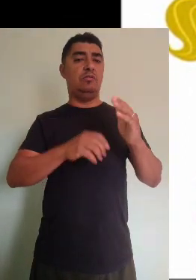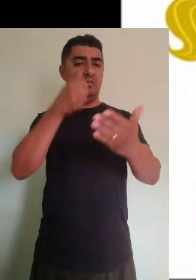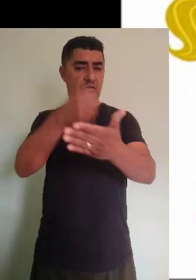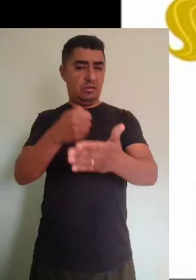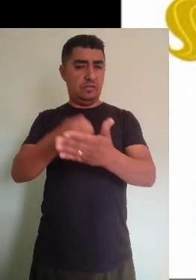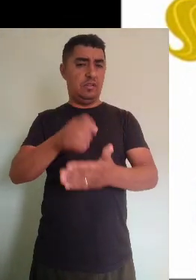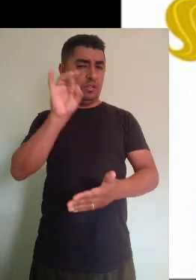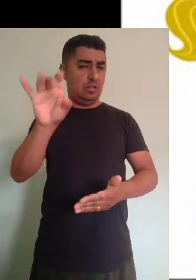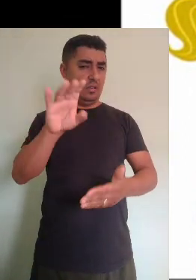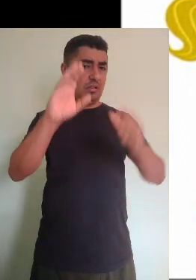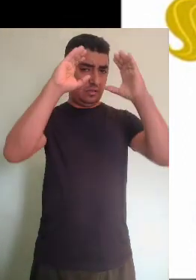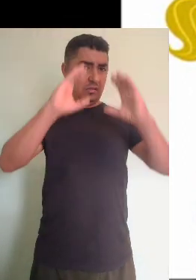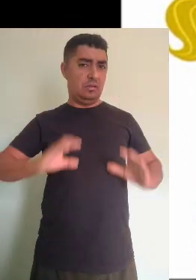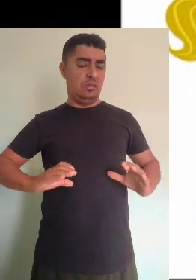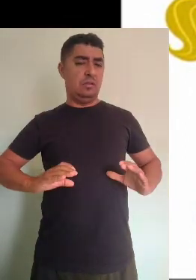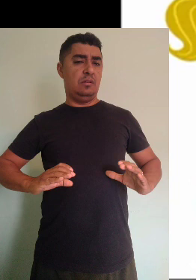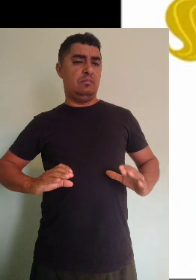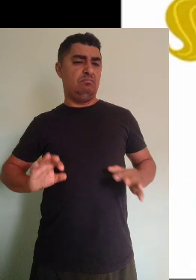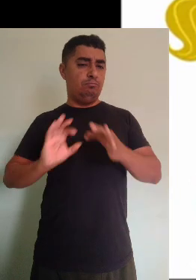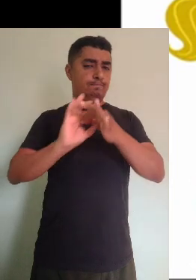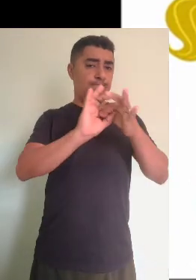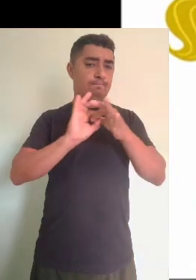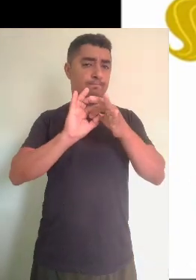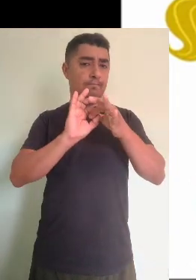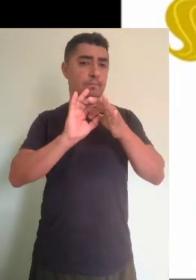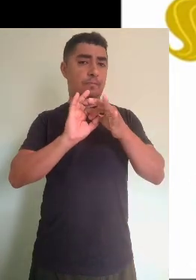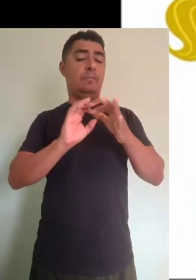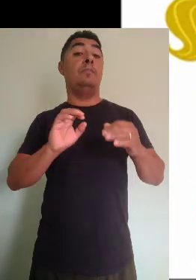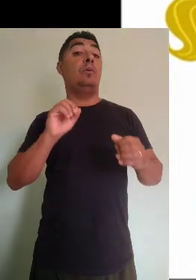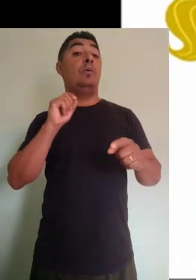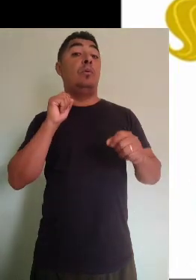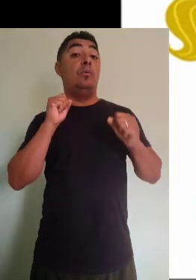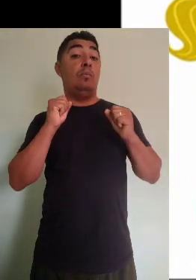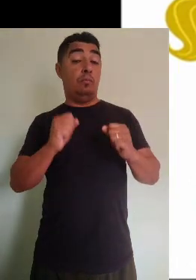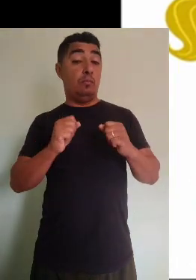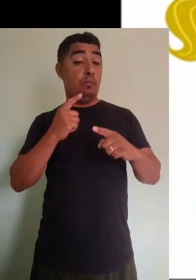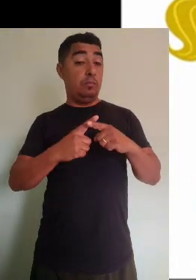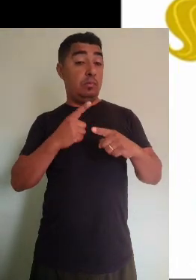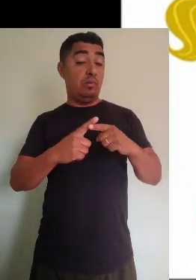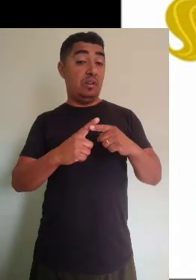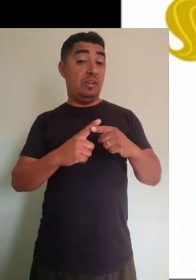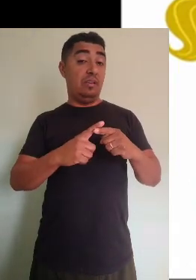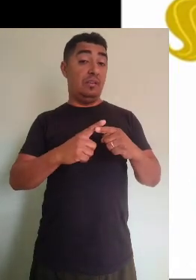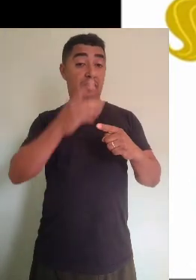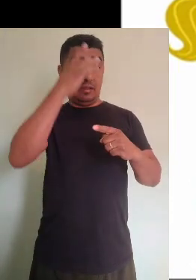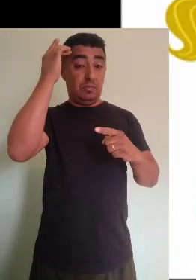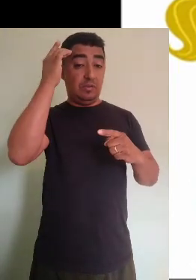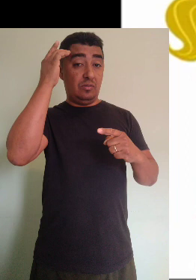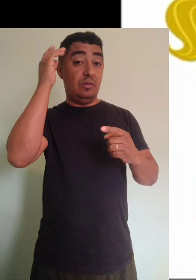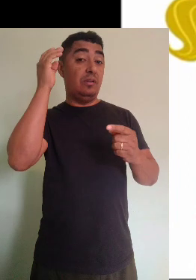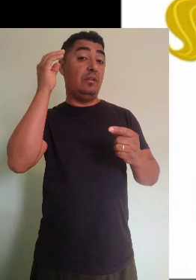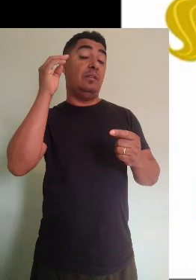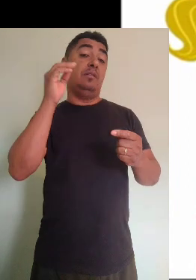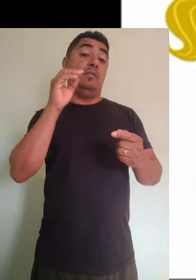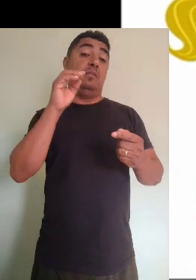deveres de todos os cidadãos estão intimamente relacionados, pois a cada vez que uma pessoa não